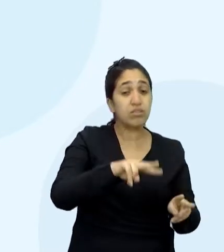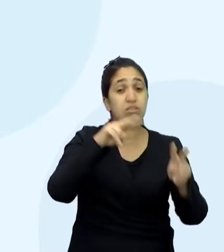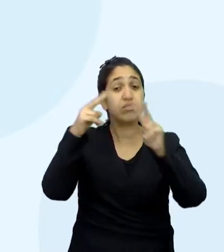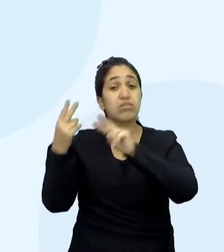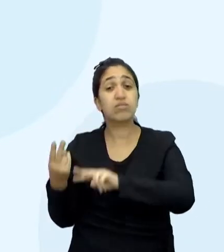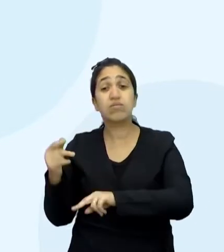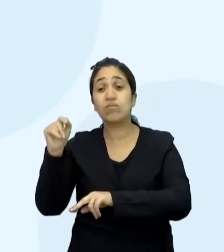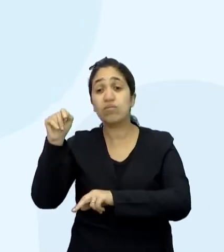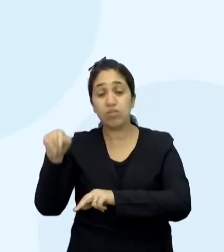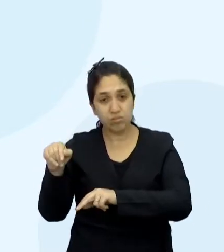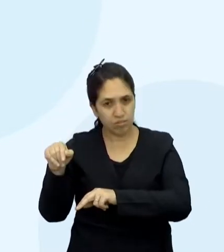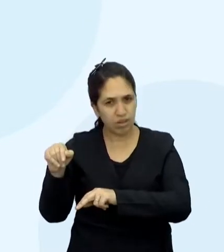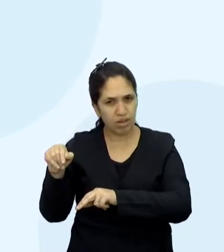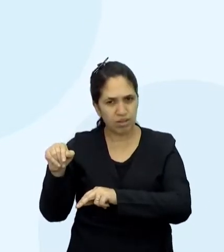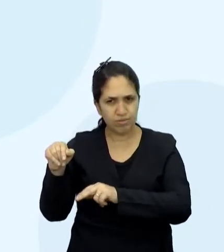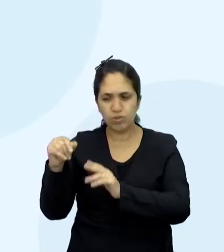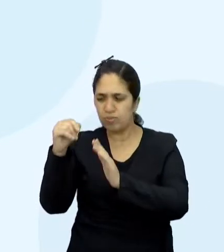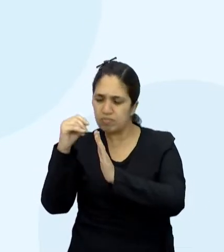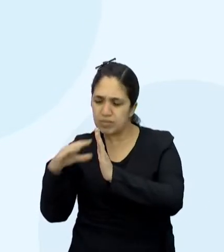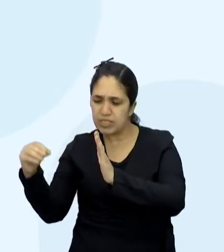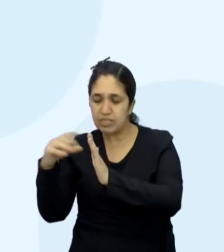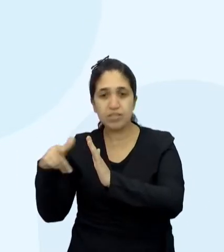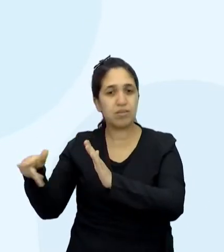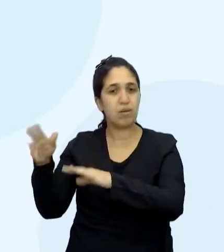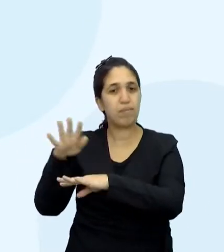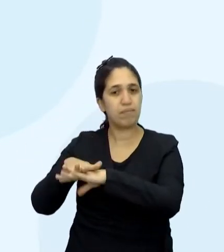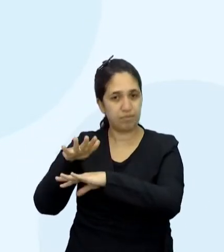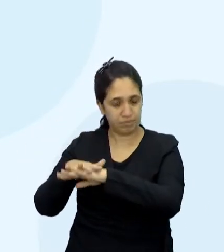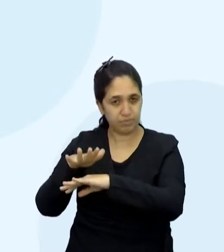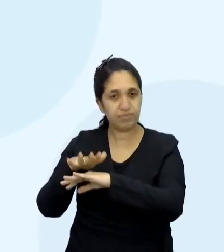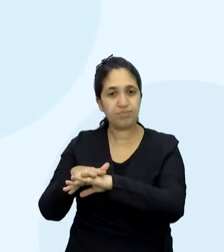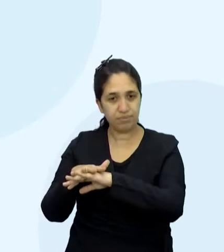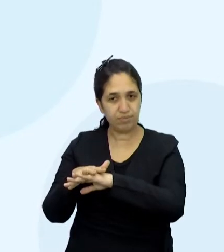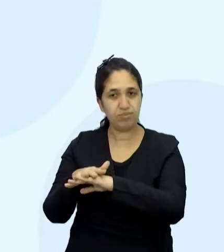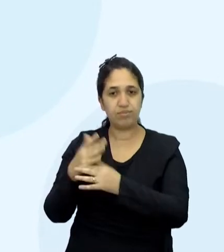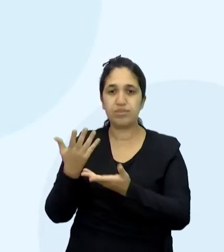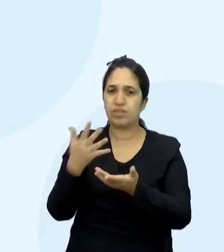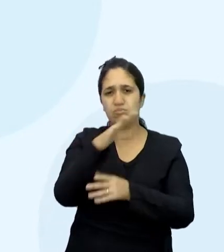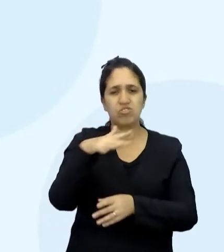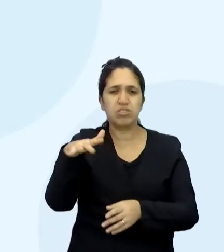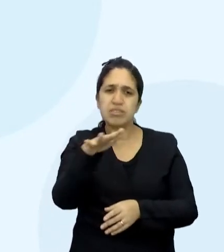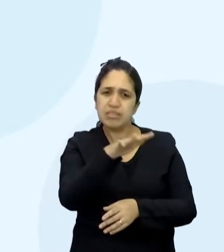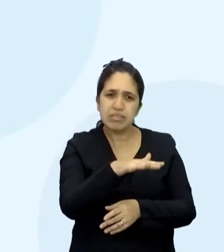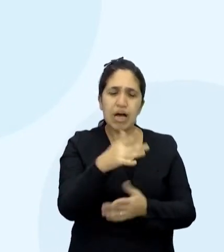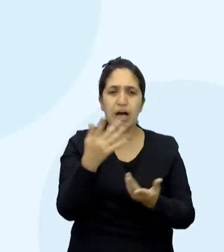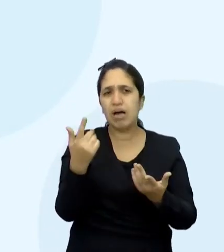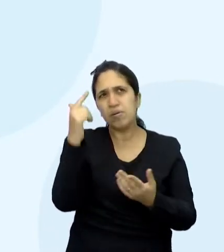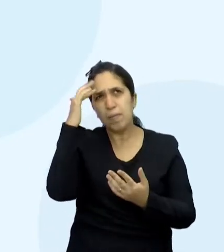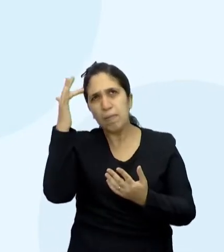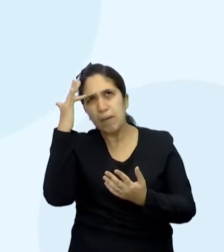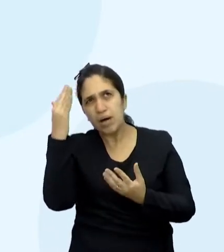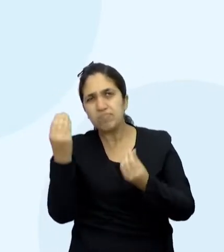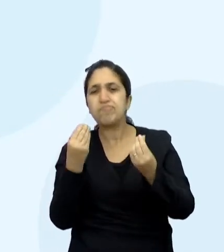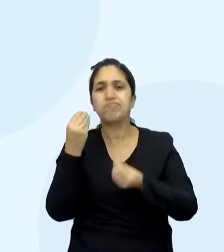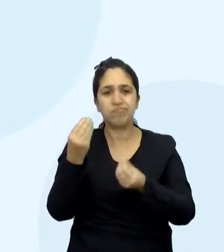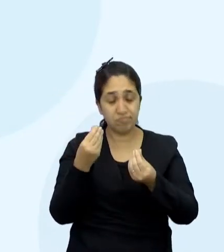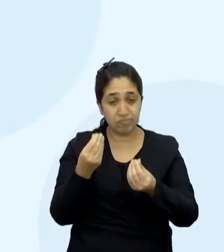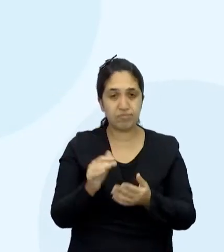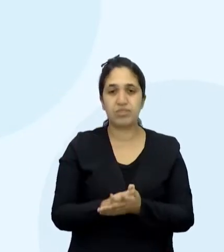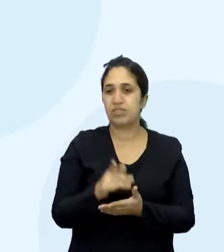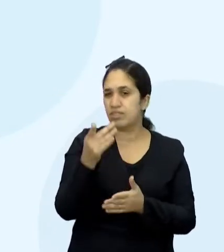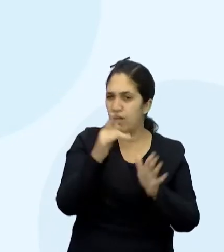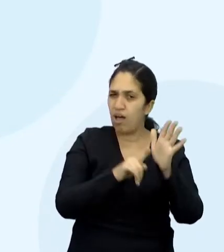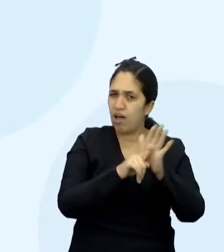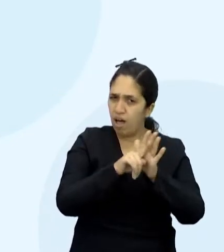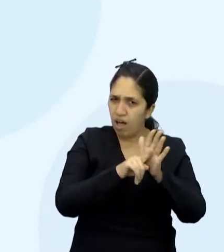essa situação problema numa escrita matemática, tá bom? E aí generalizar, fazer previsões e tudo mais. Então a gente vai